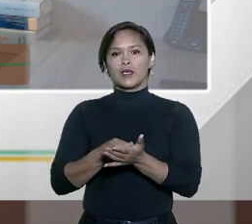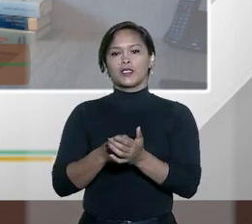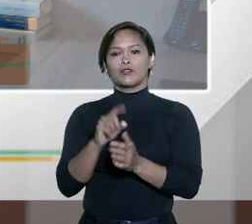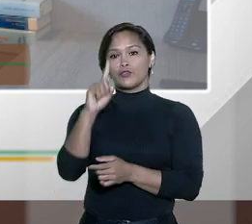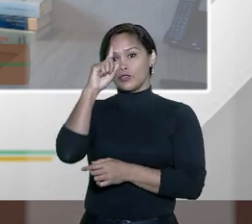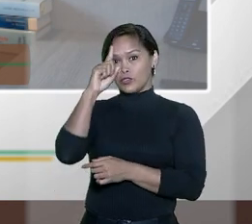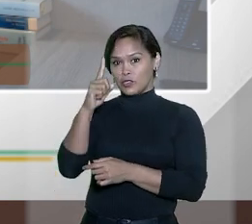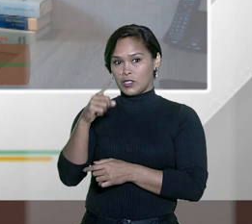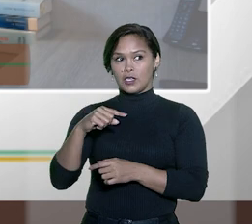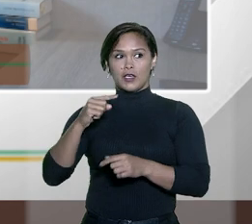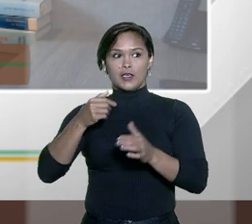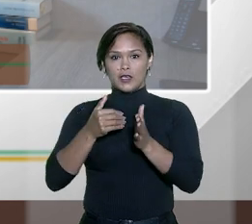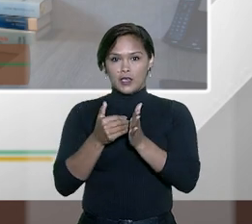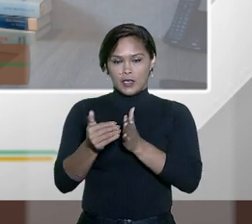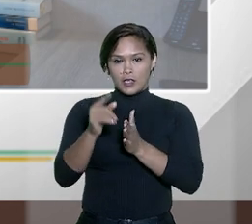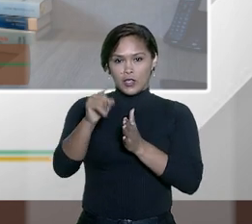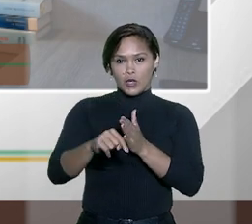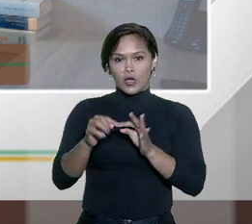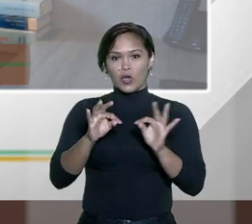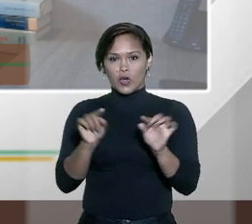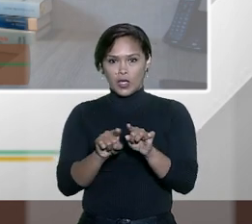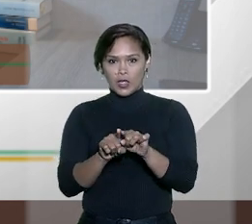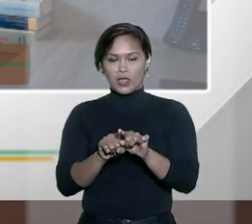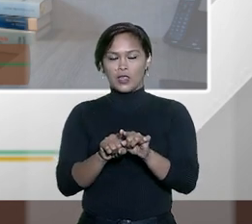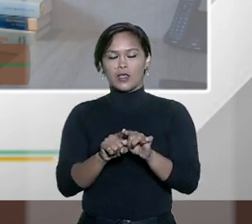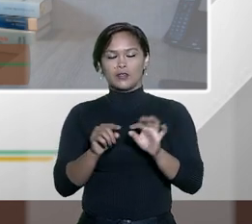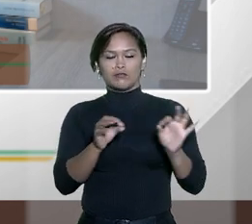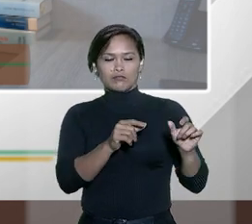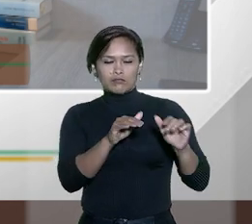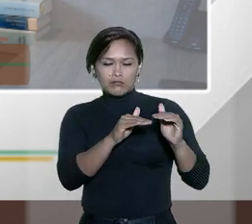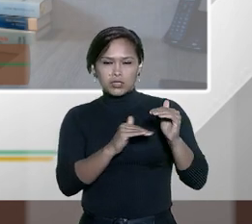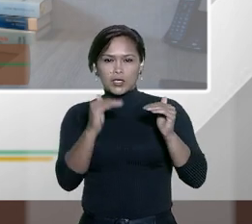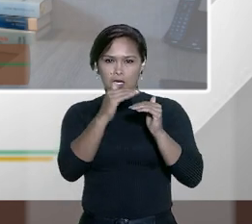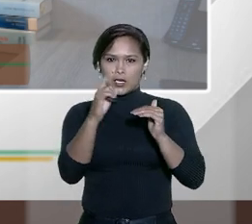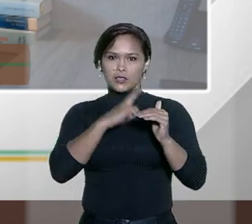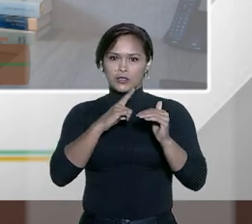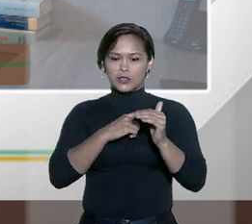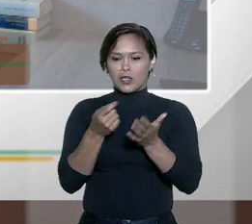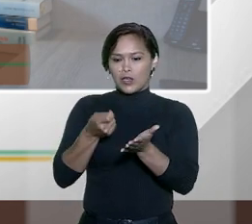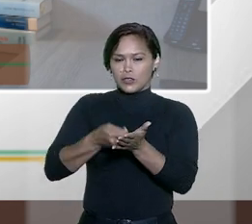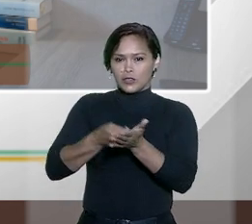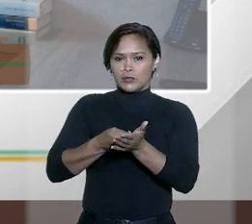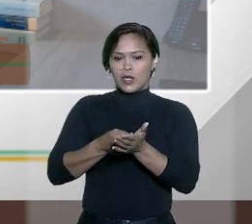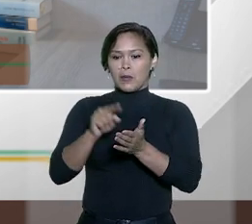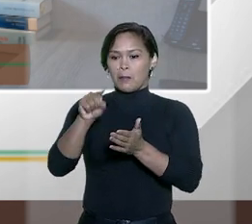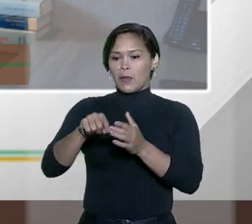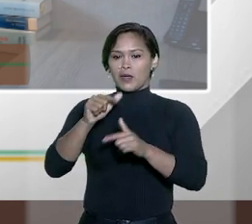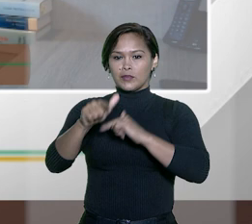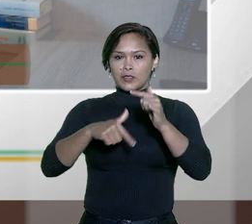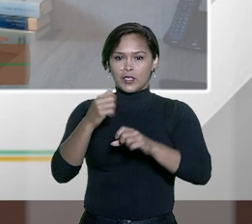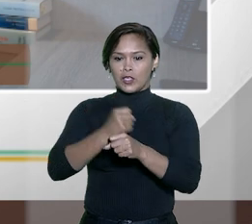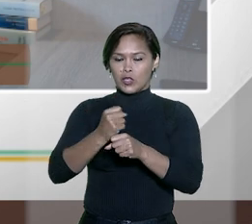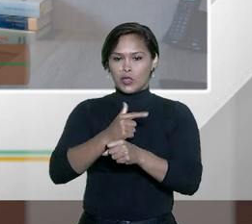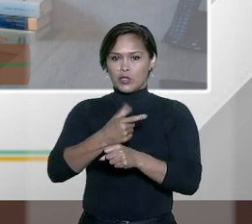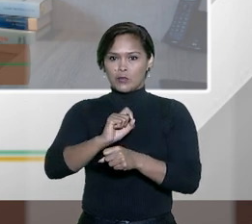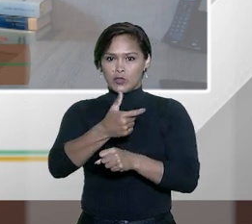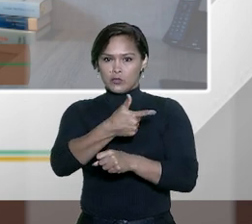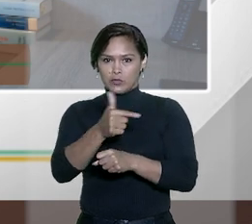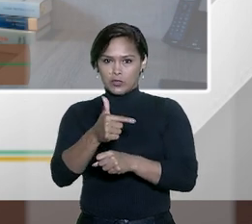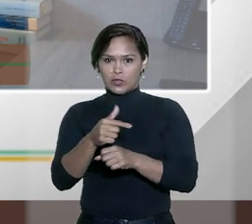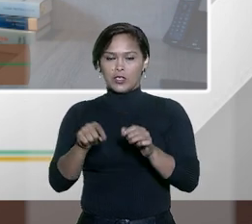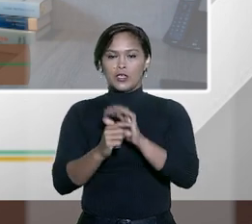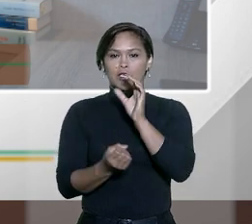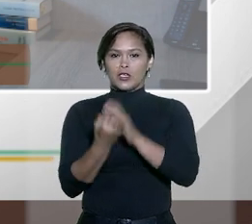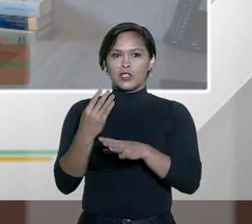em dia, né? Em decorrência aí dessa majoração que teve com a despesa para o exercício de 2022, que se